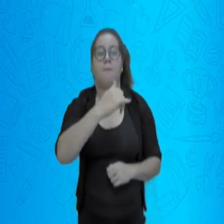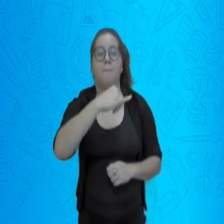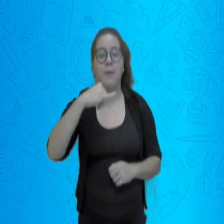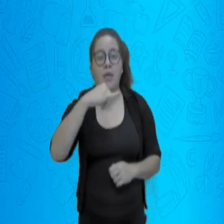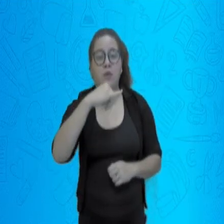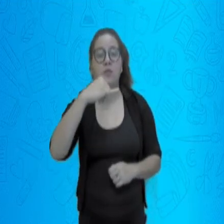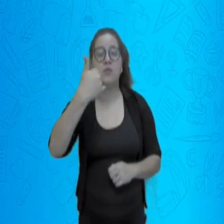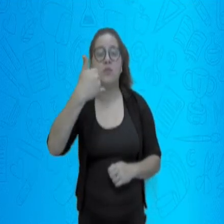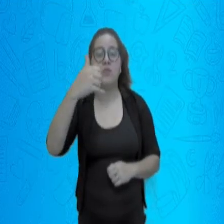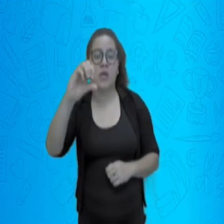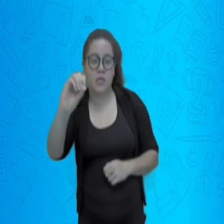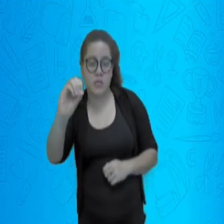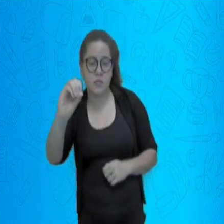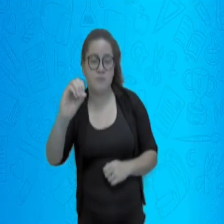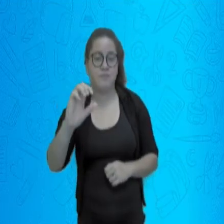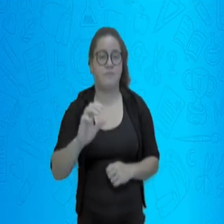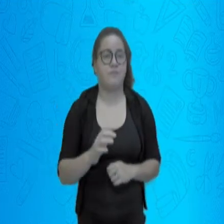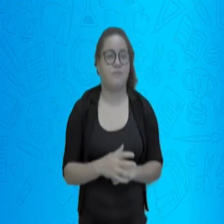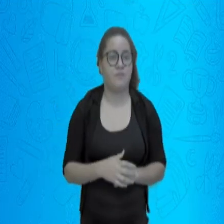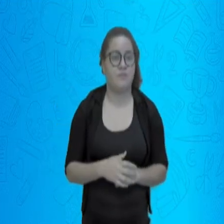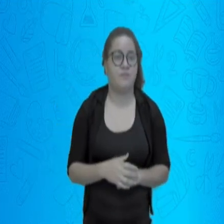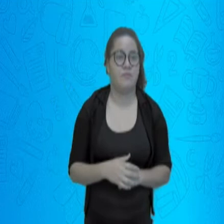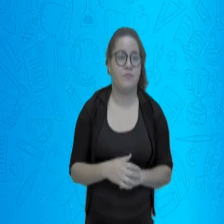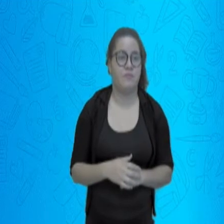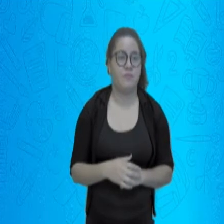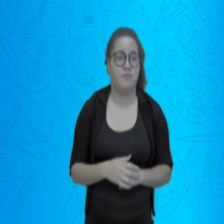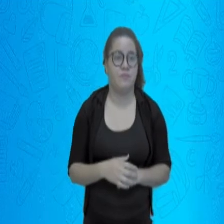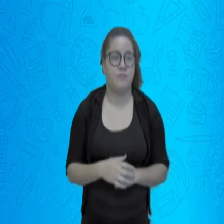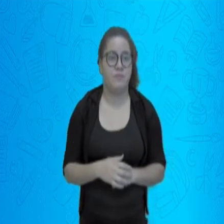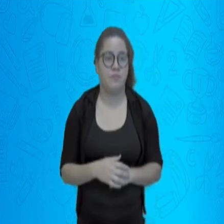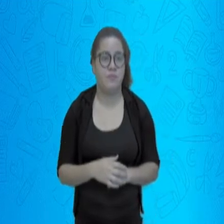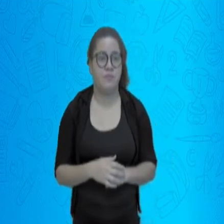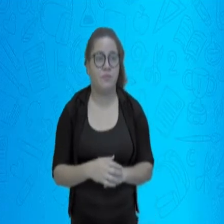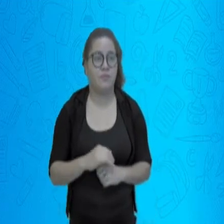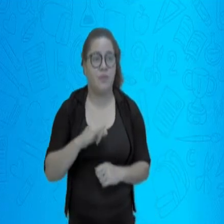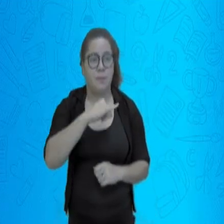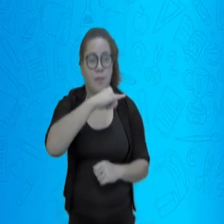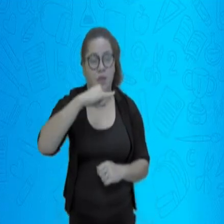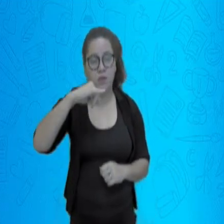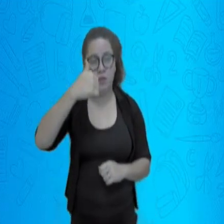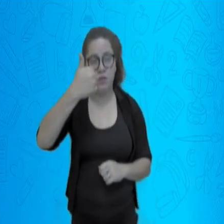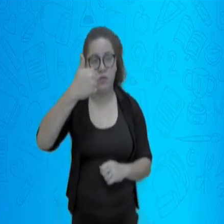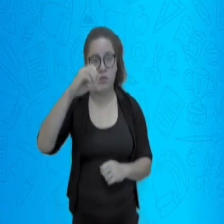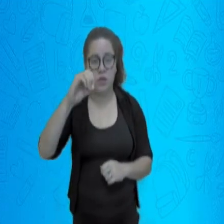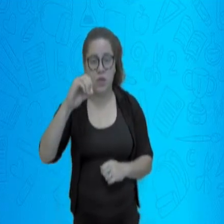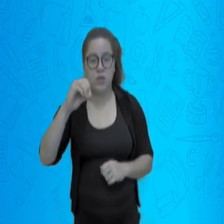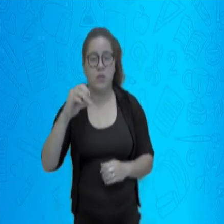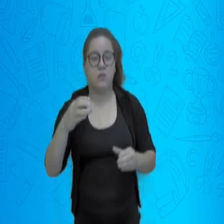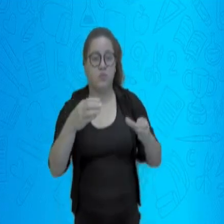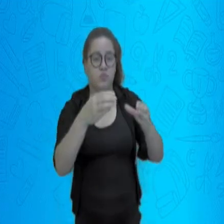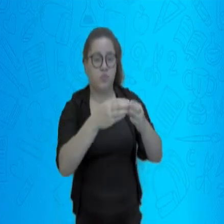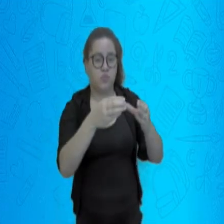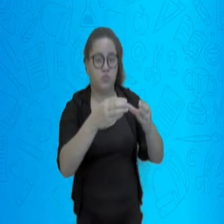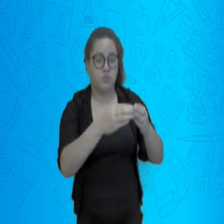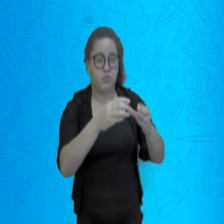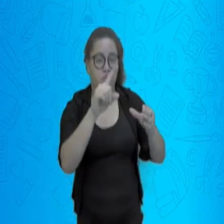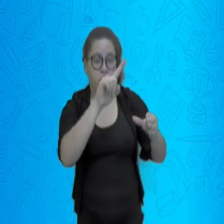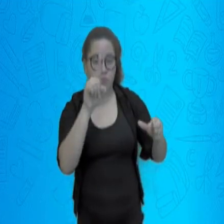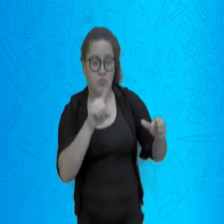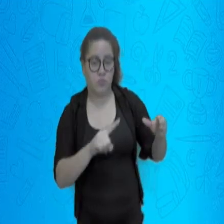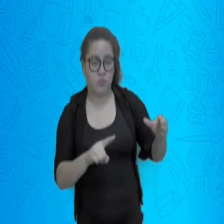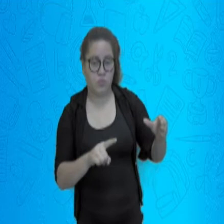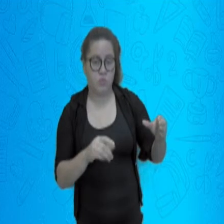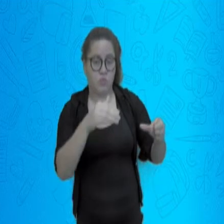menos 10. Está falando que esse menos 10, ele pertence ao conjunto dos números